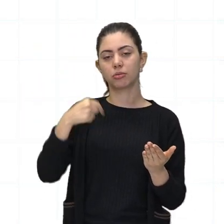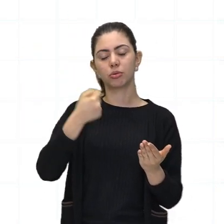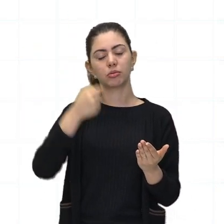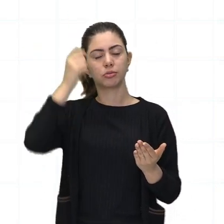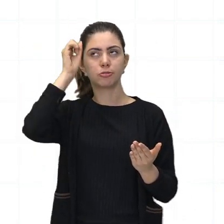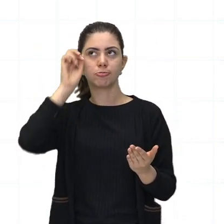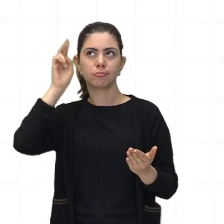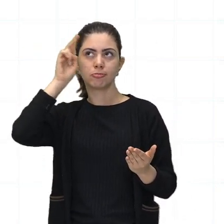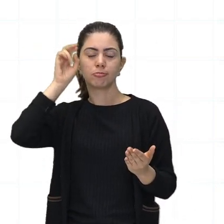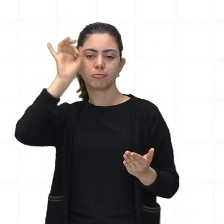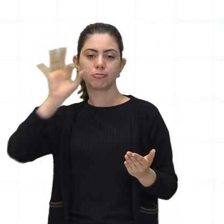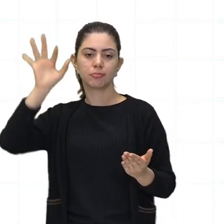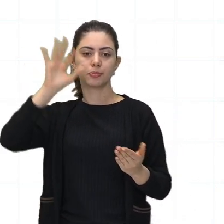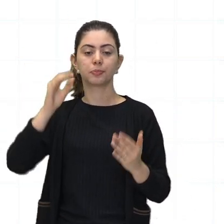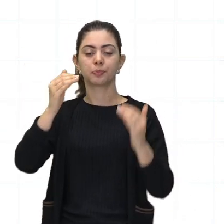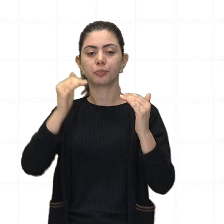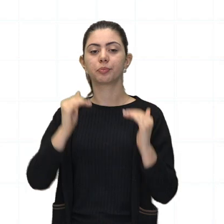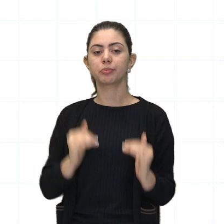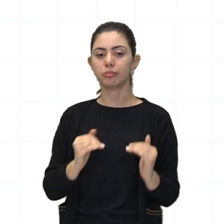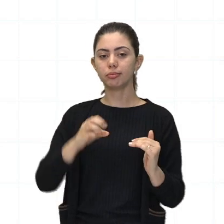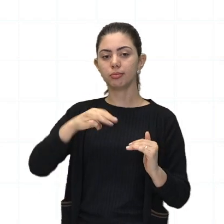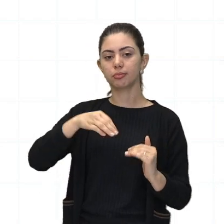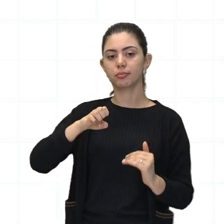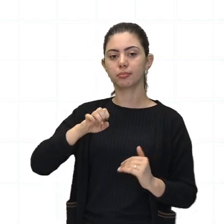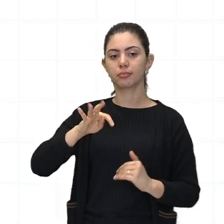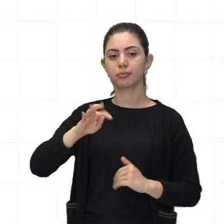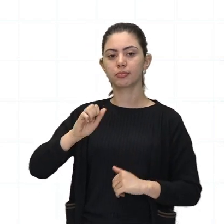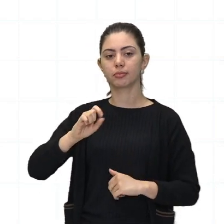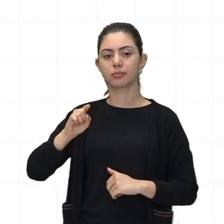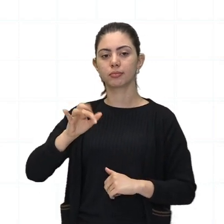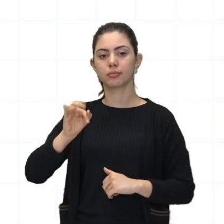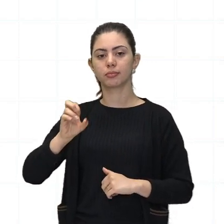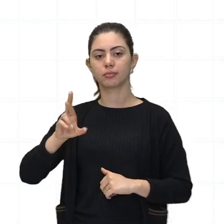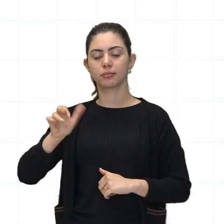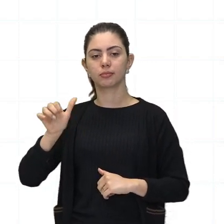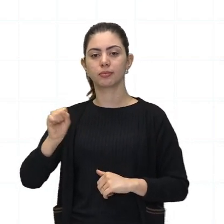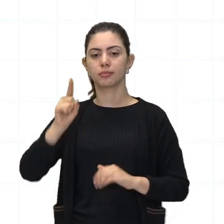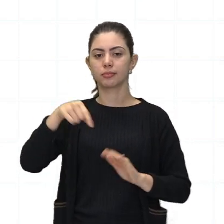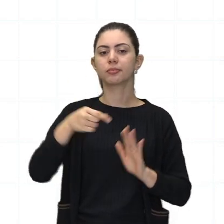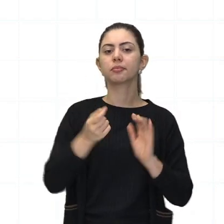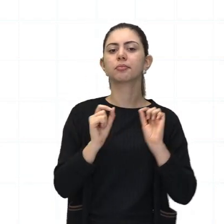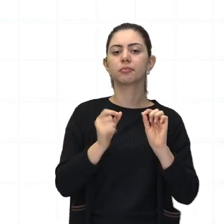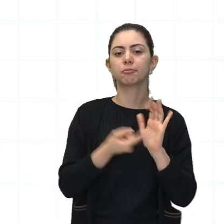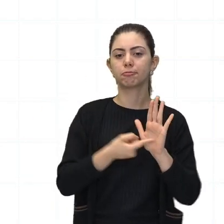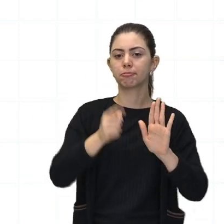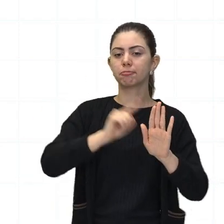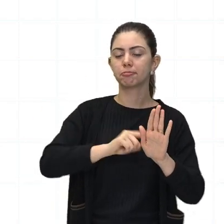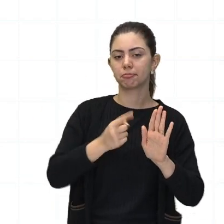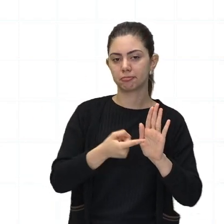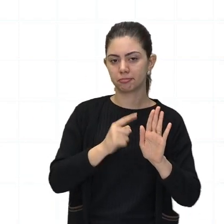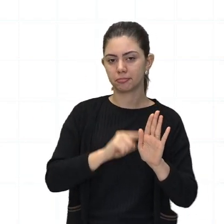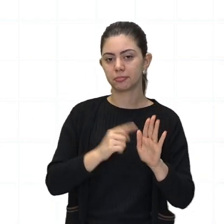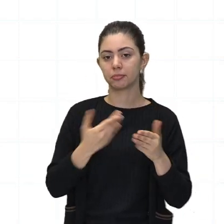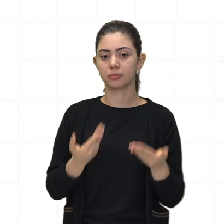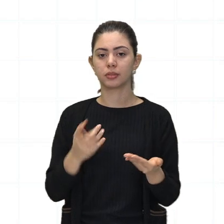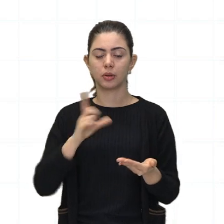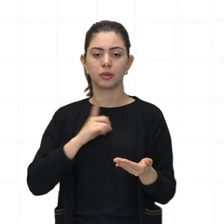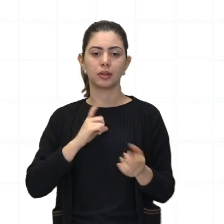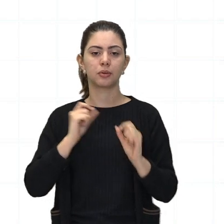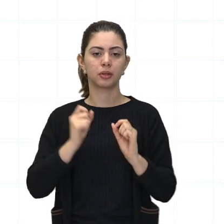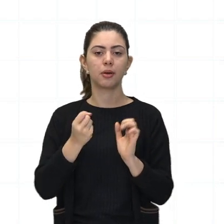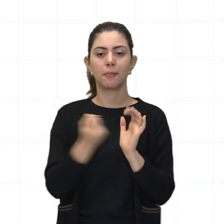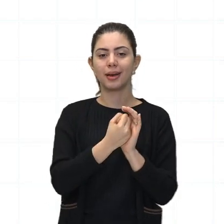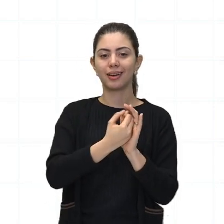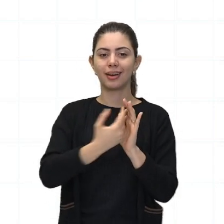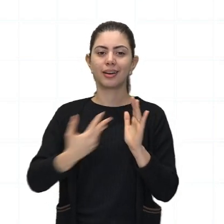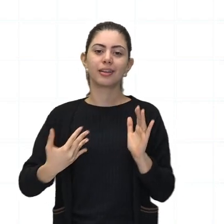Metáforas são comparações implícitas que atribuem características de um objeto a outro. E aqui nas metáforas a gente não tem o como ou parecido com. Não,